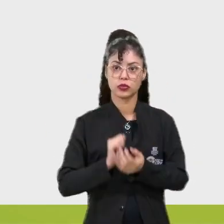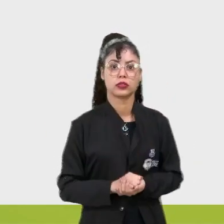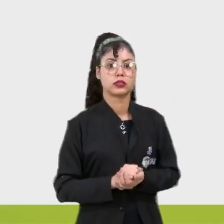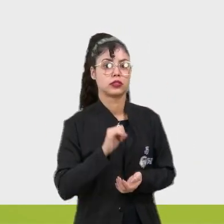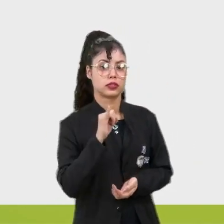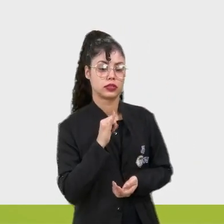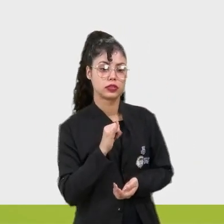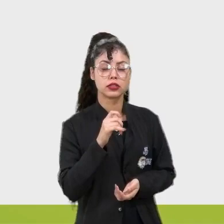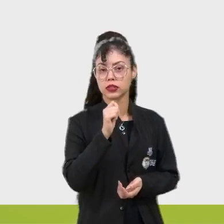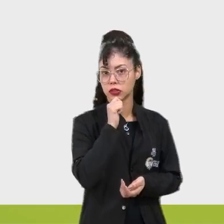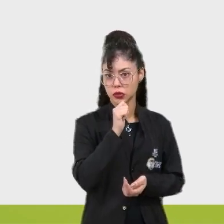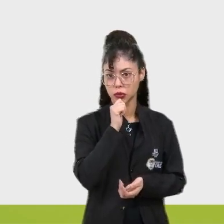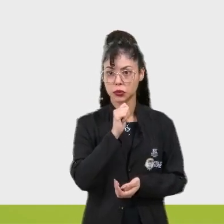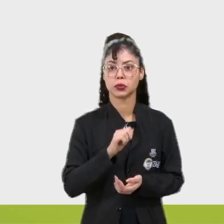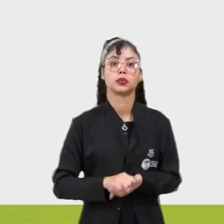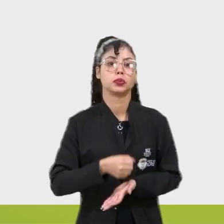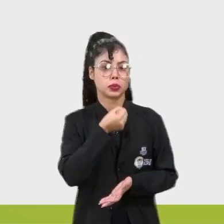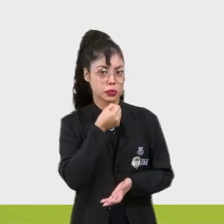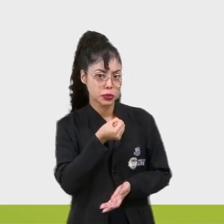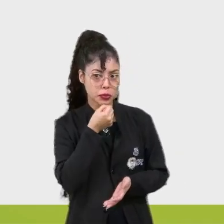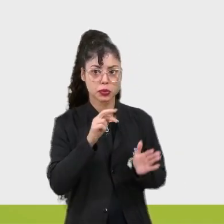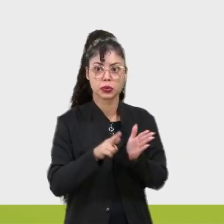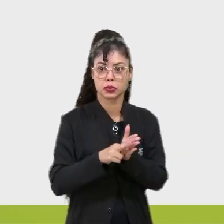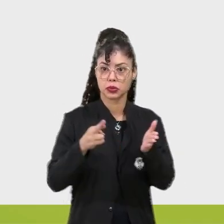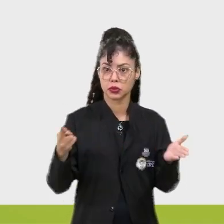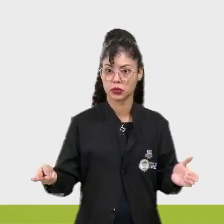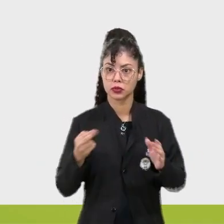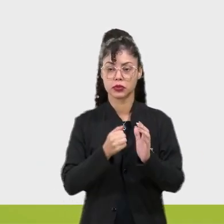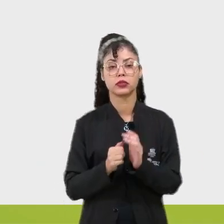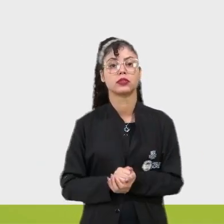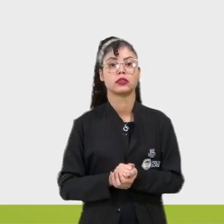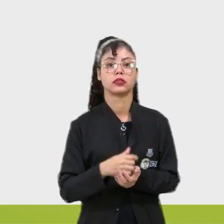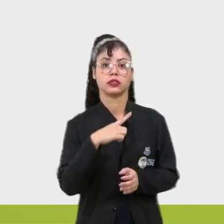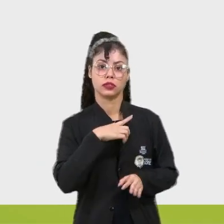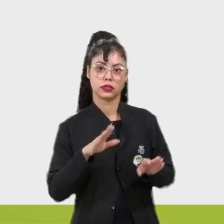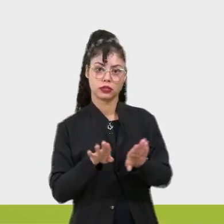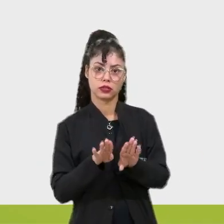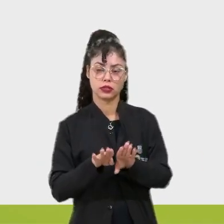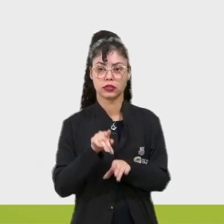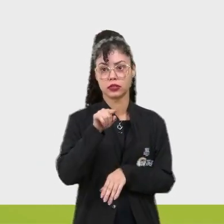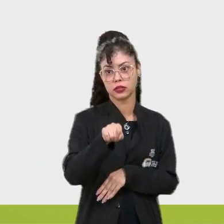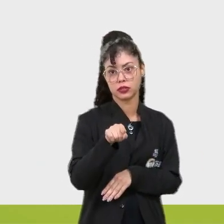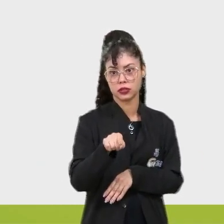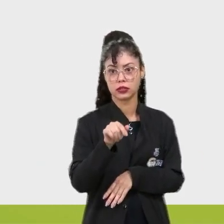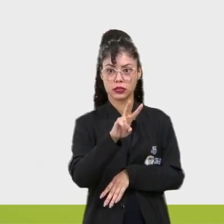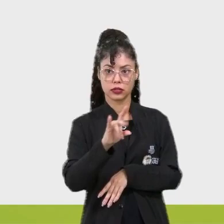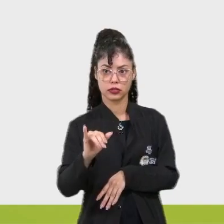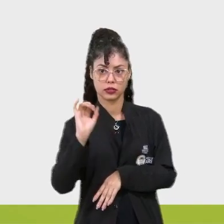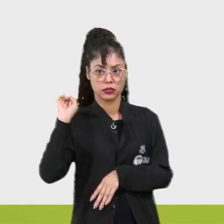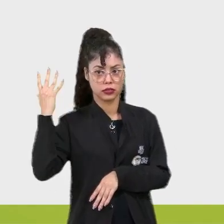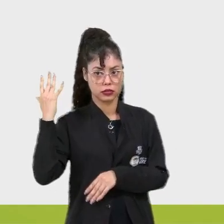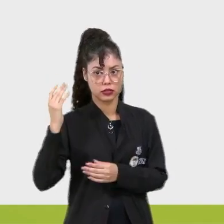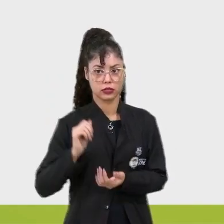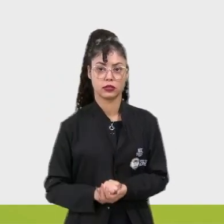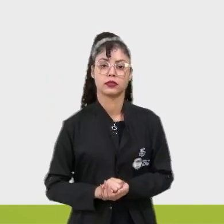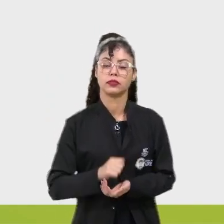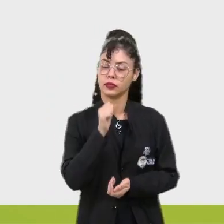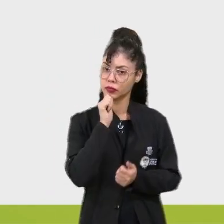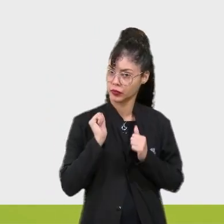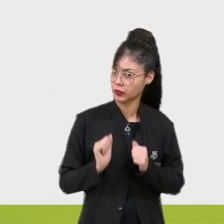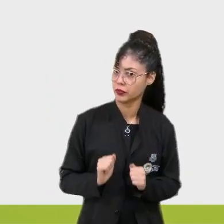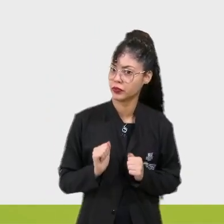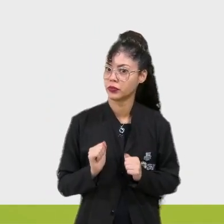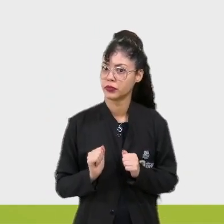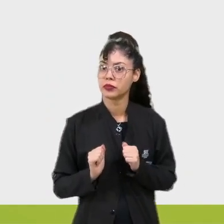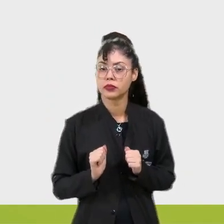um jornal, uma revista, uma série. Então, isso que é o repertório, né? Esse repertório ele pode